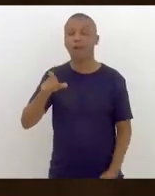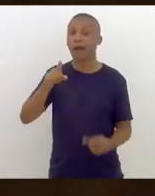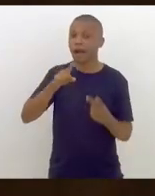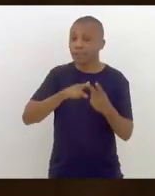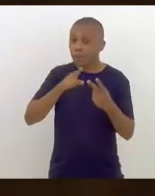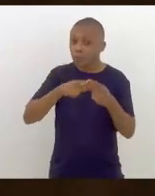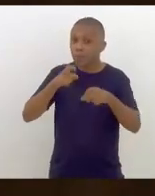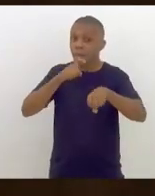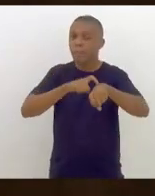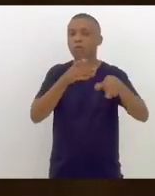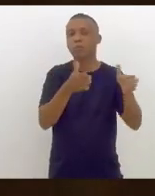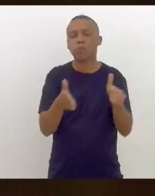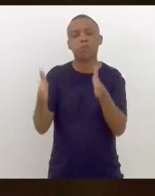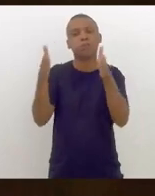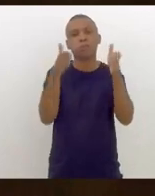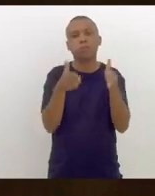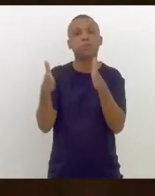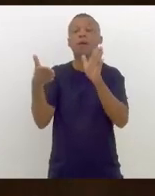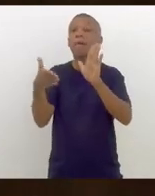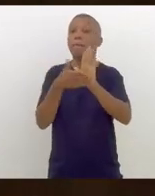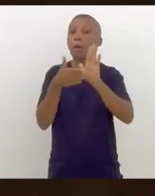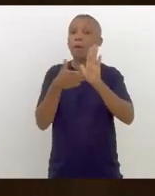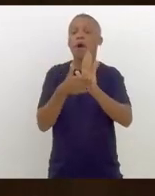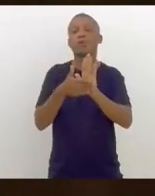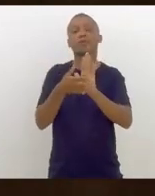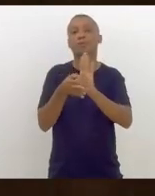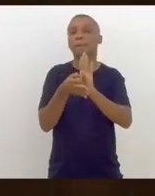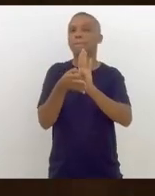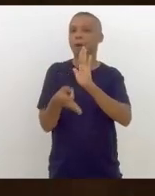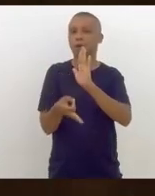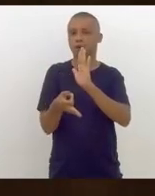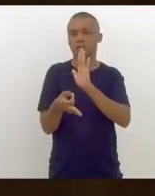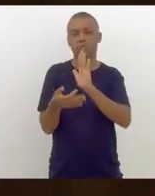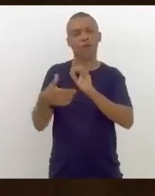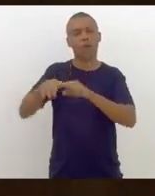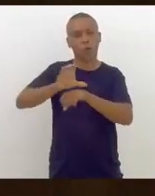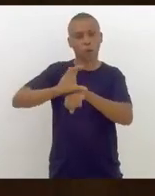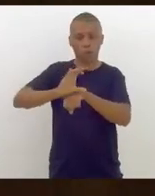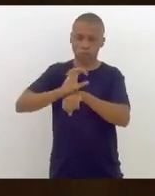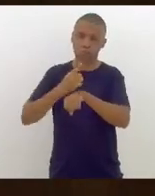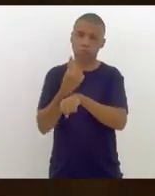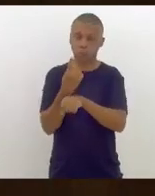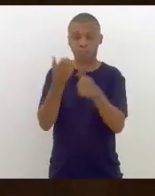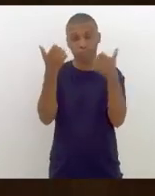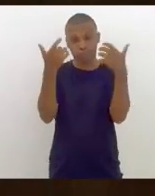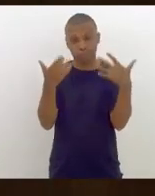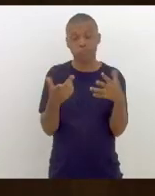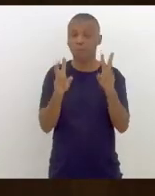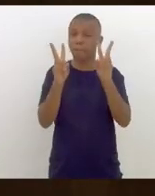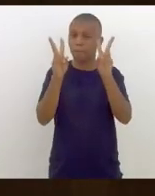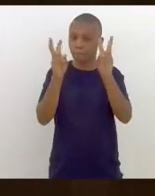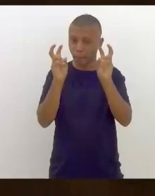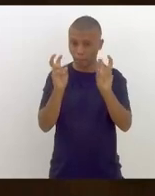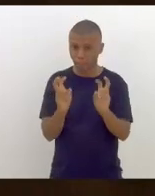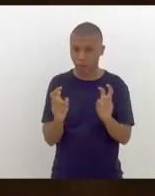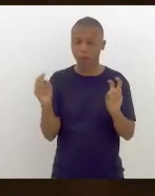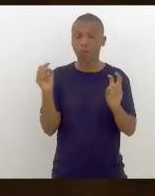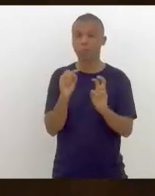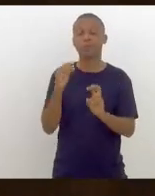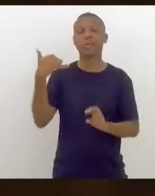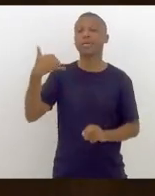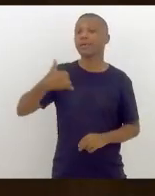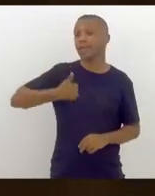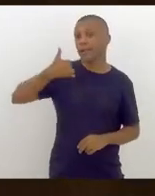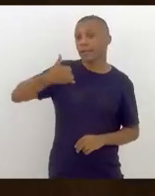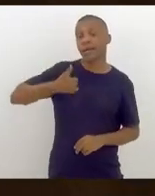das das propostas de emenda constitucional e uma delas é aquela que trata da questão da idade